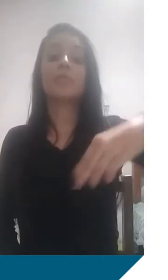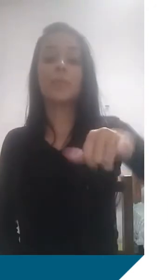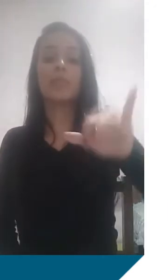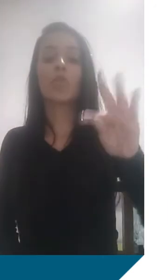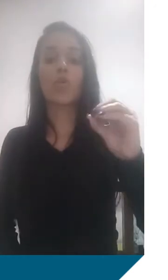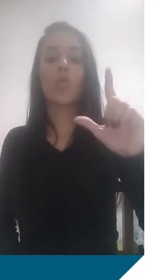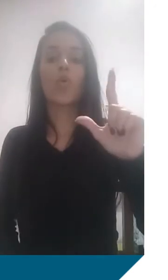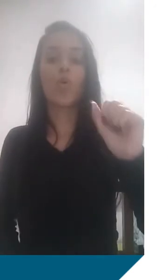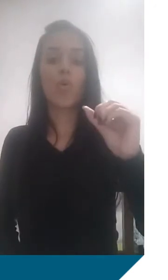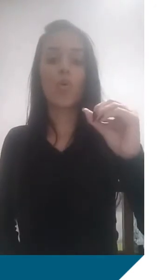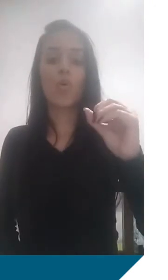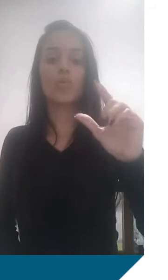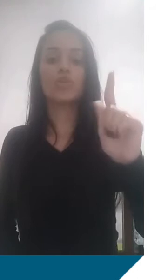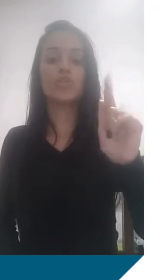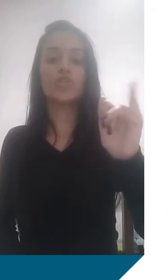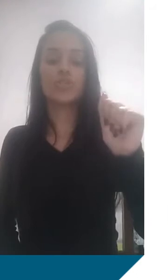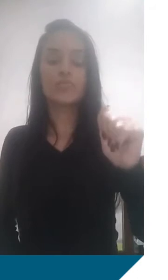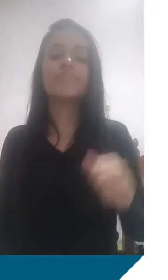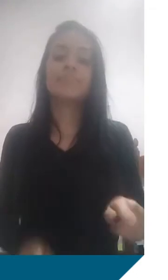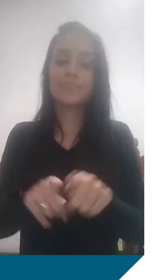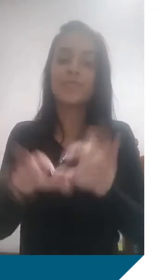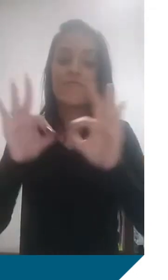diem, colha o tempo, aproveite o momento.